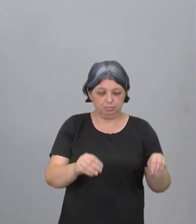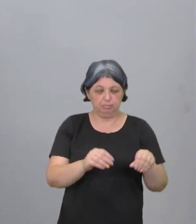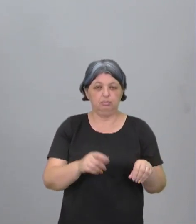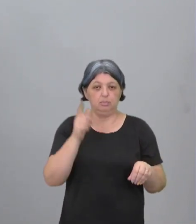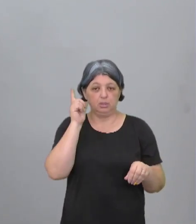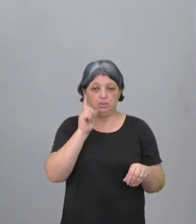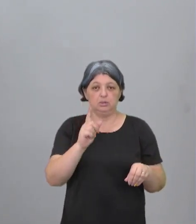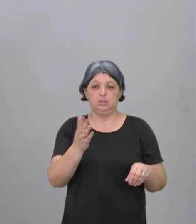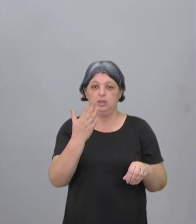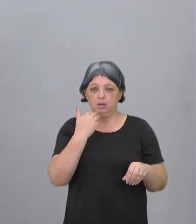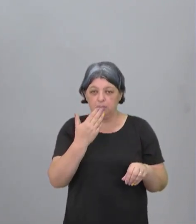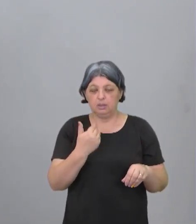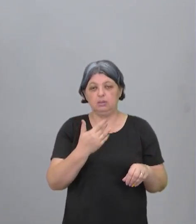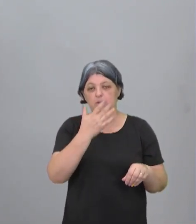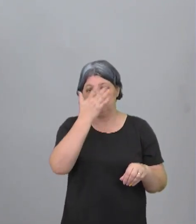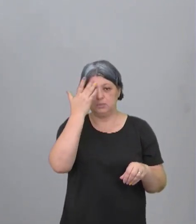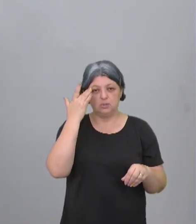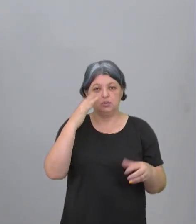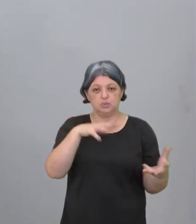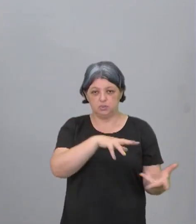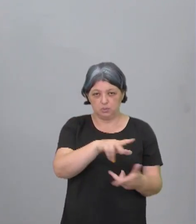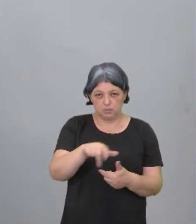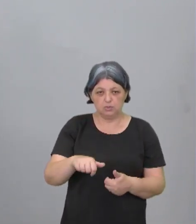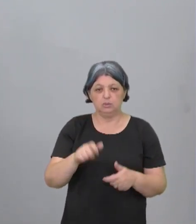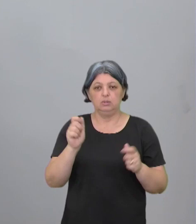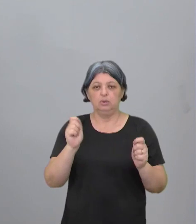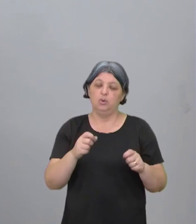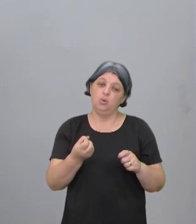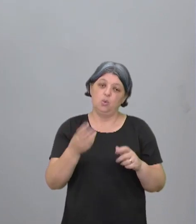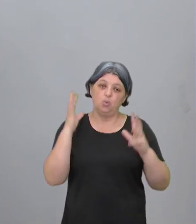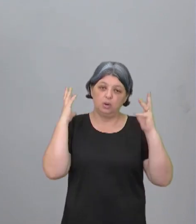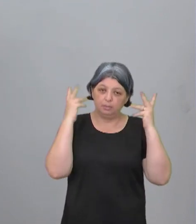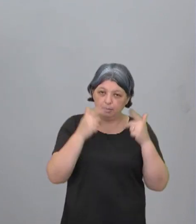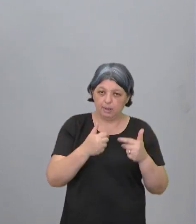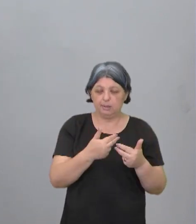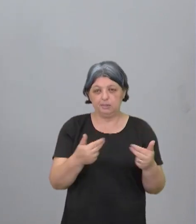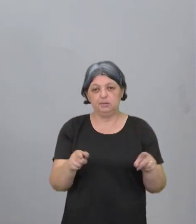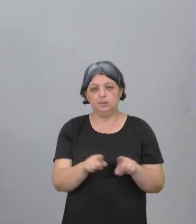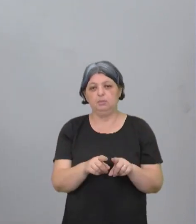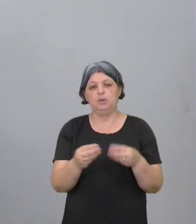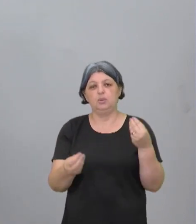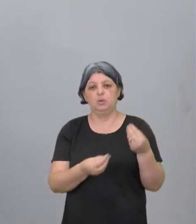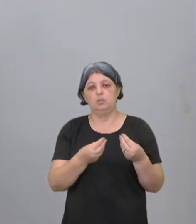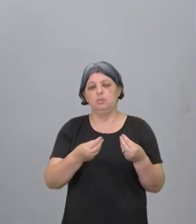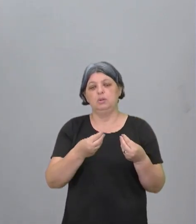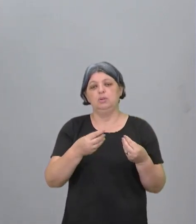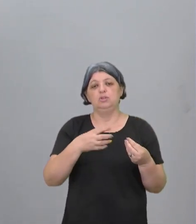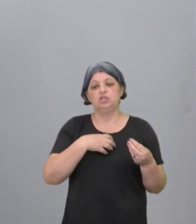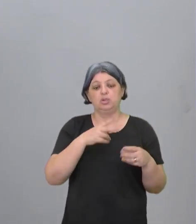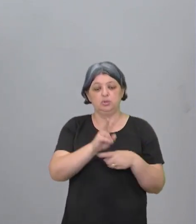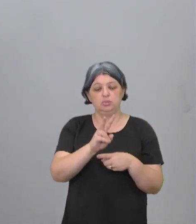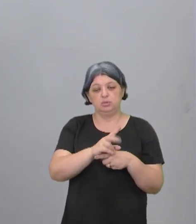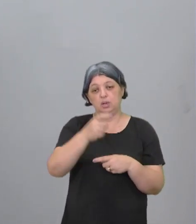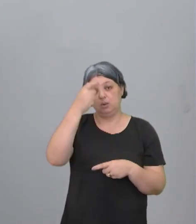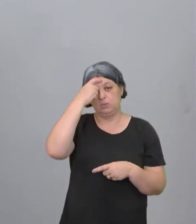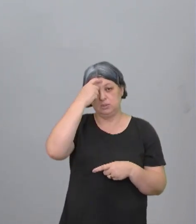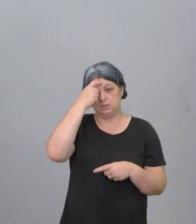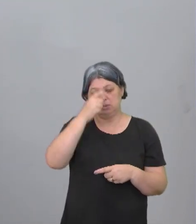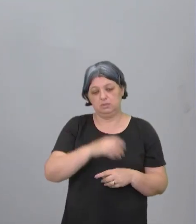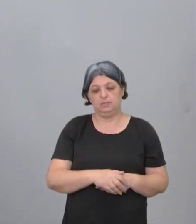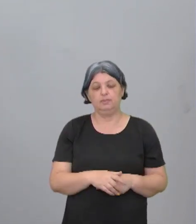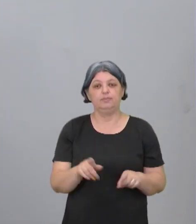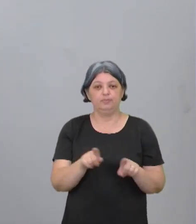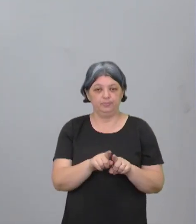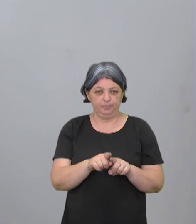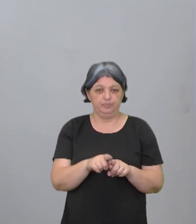alimentar o mundo, como a gente pode fazer o uso desse solo de uma maneira mais consciente. Então, a gente falou, até foi o